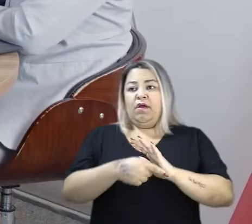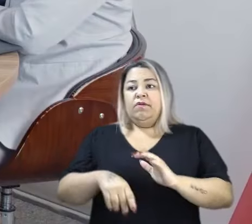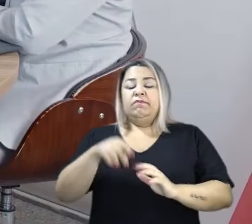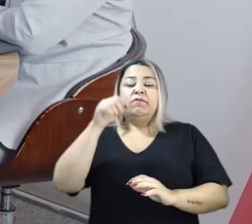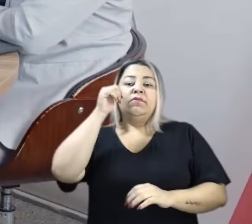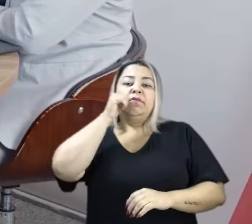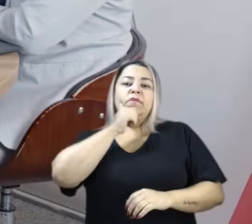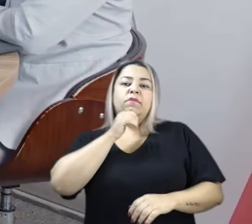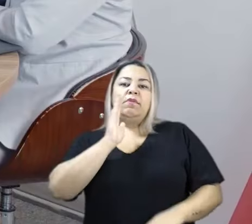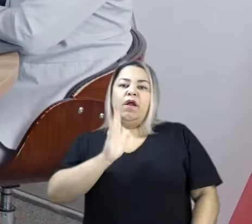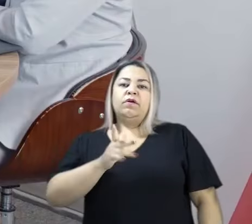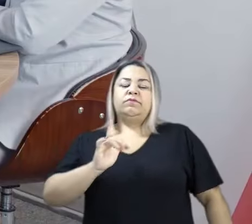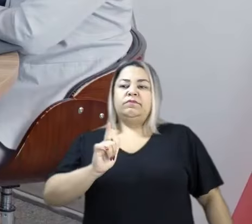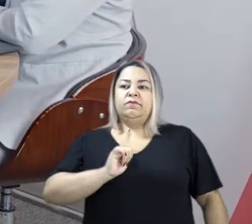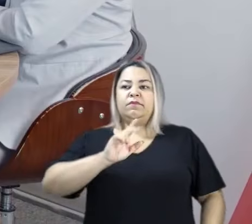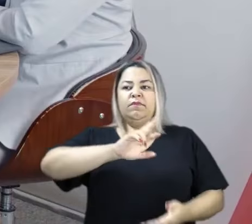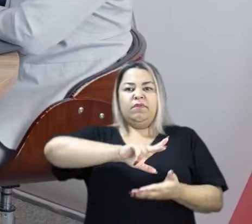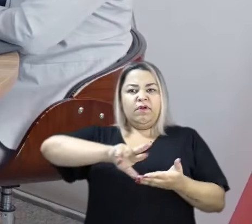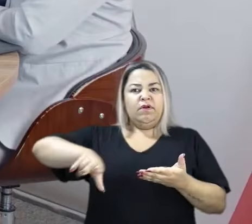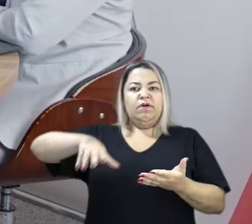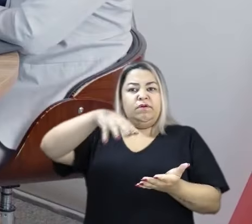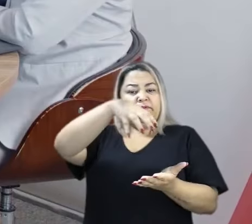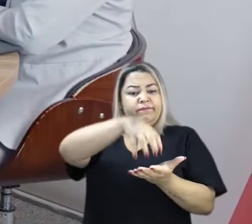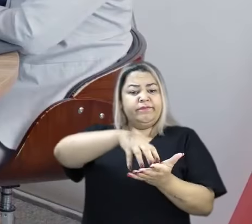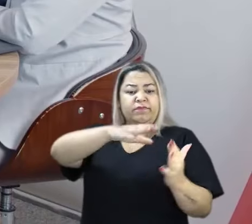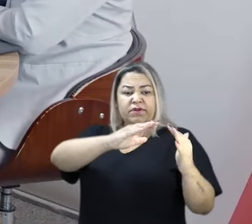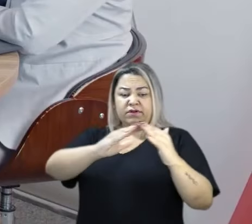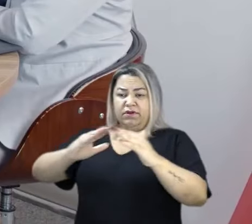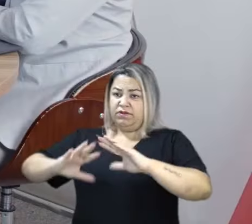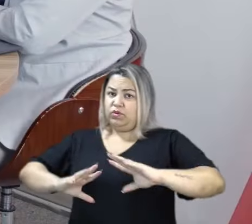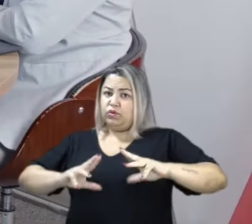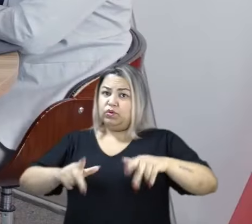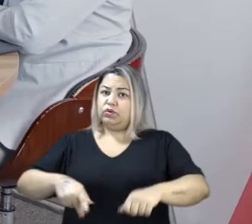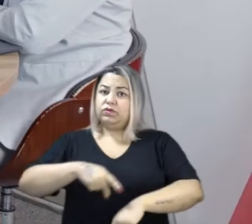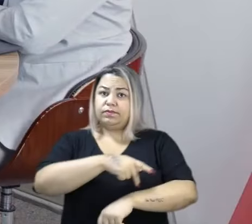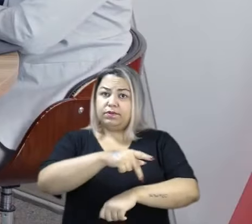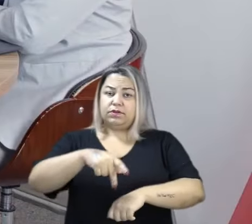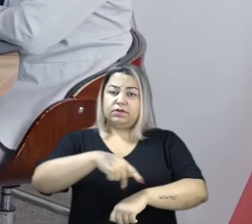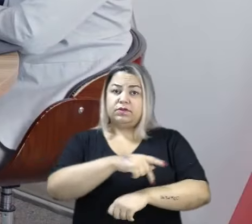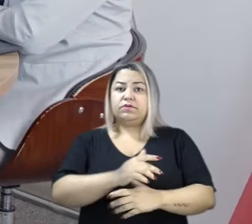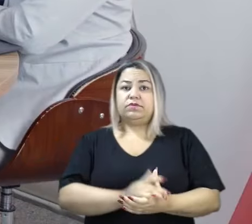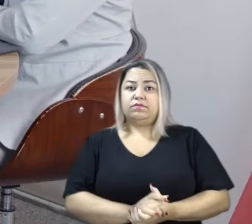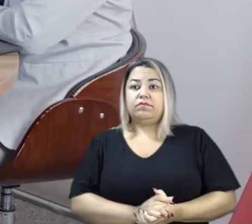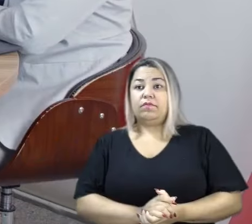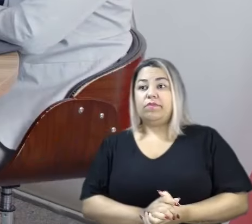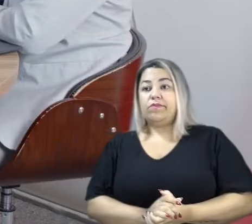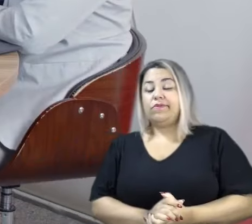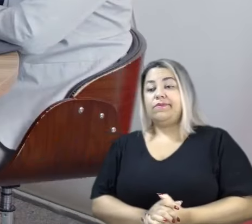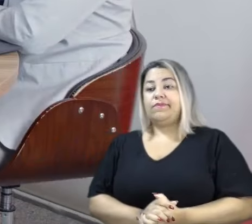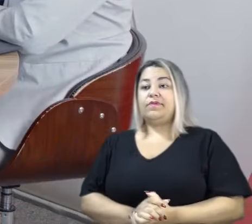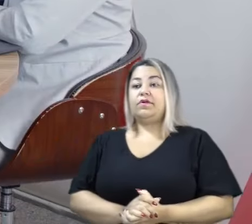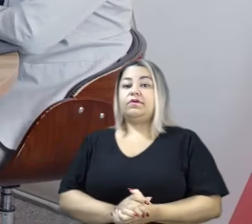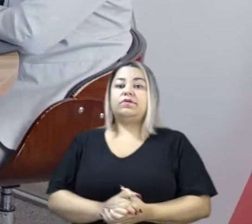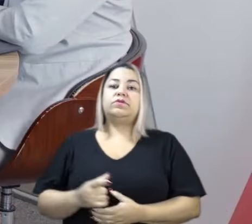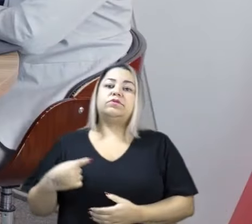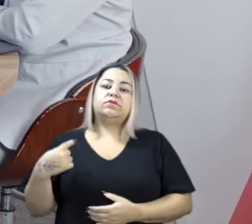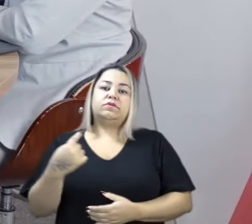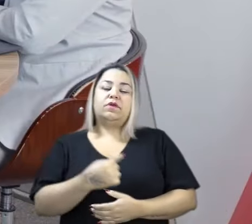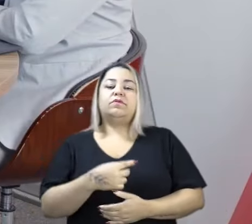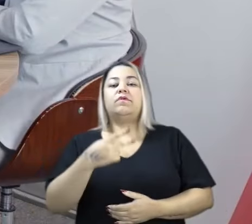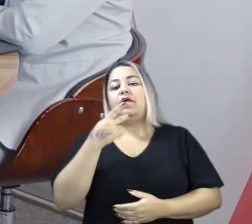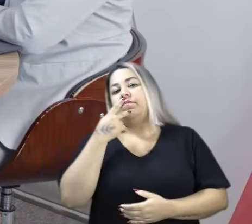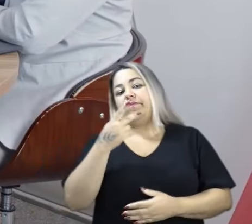já existem diversas casas da mulher brasileira em todo o país. E aí, quando a gente fala de casas da